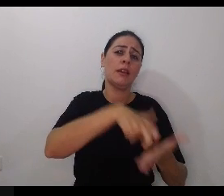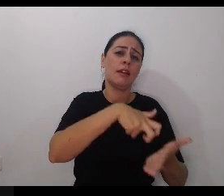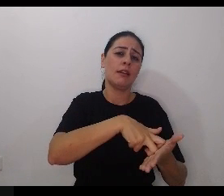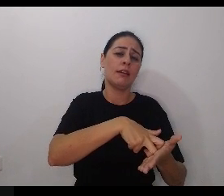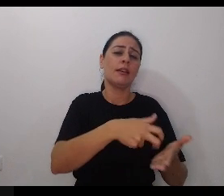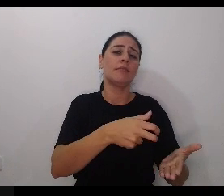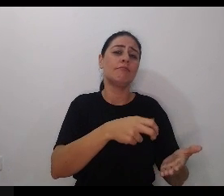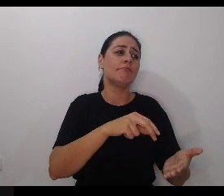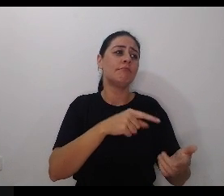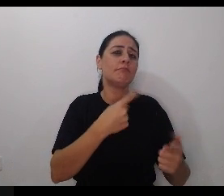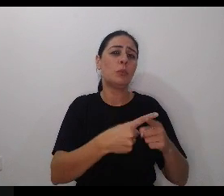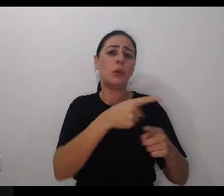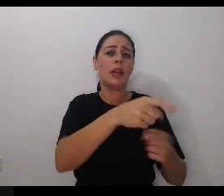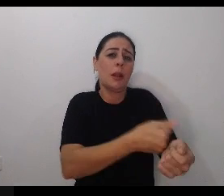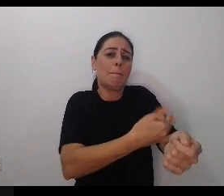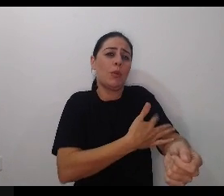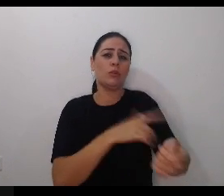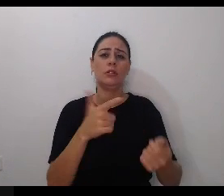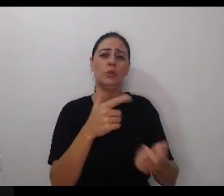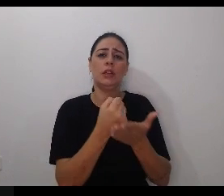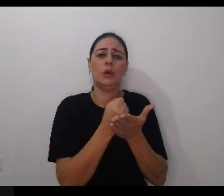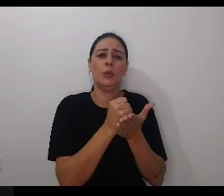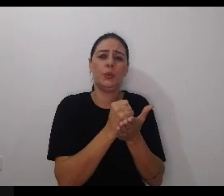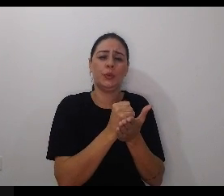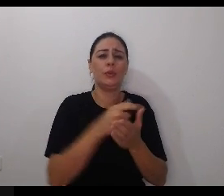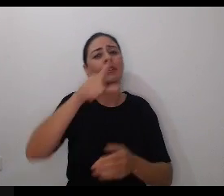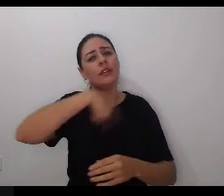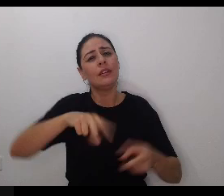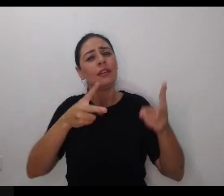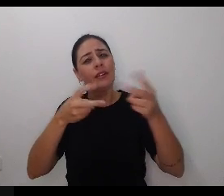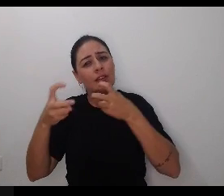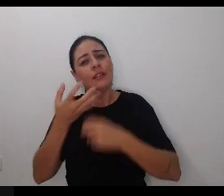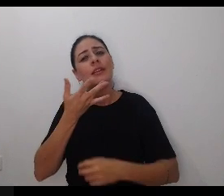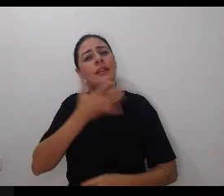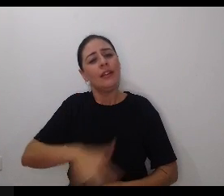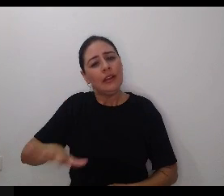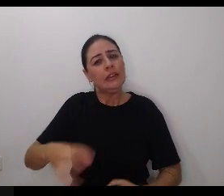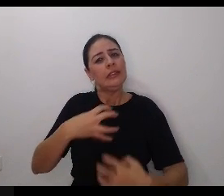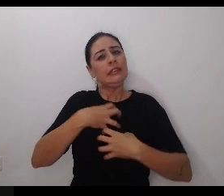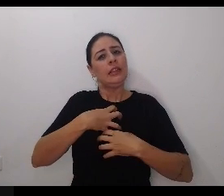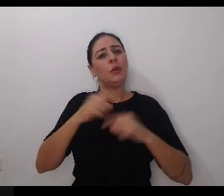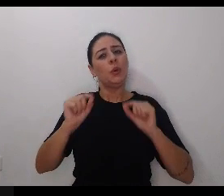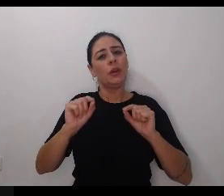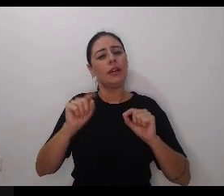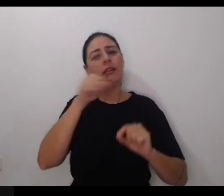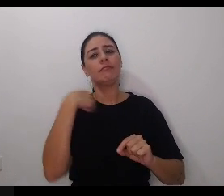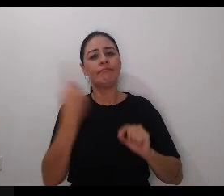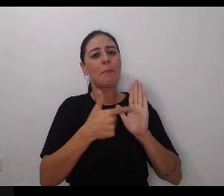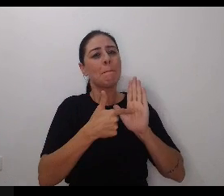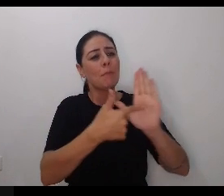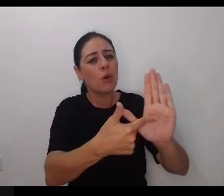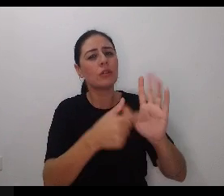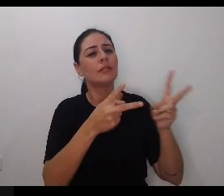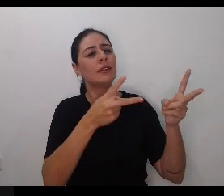acalmar é muito mais efetivo do que punir ela por estar sentindo uma emoção que ela não tem controle, né? Então, a gente observa